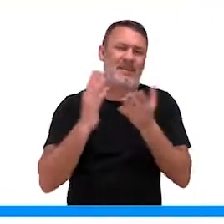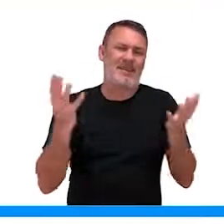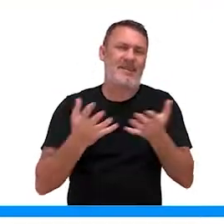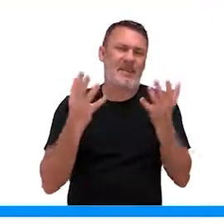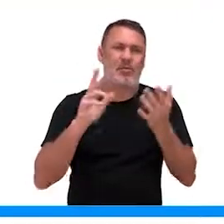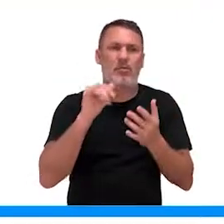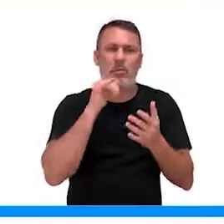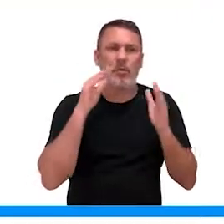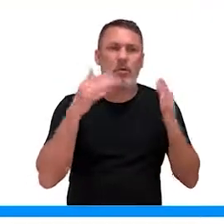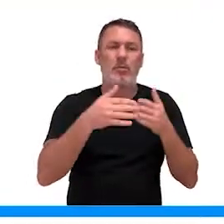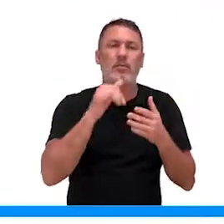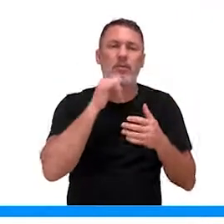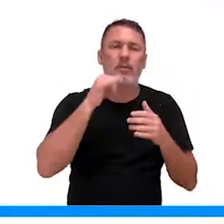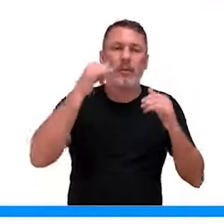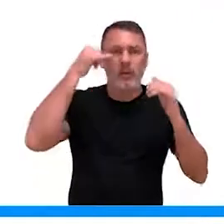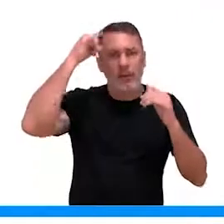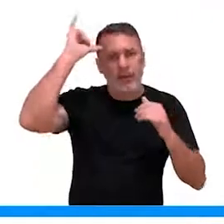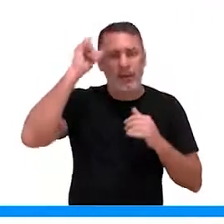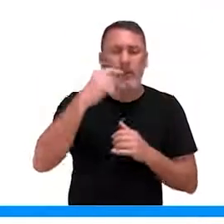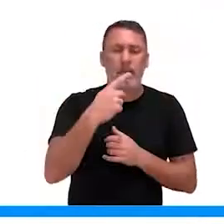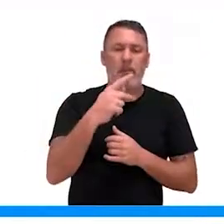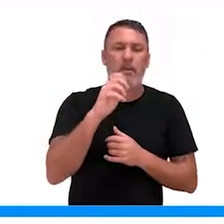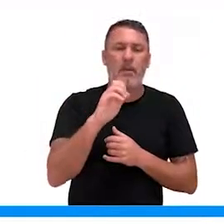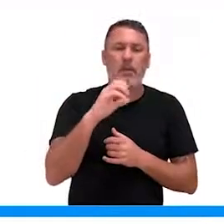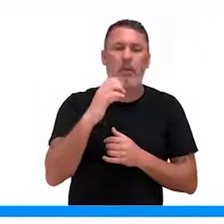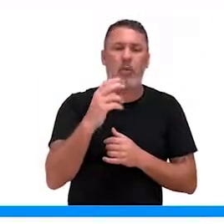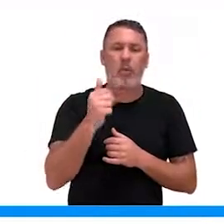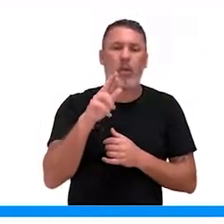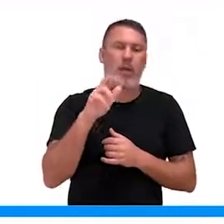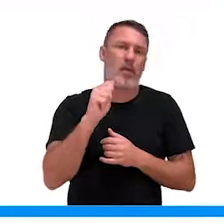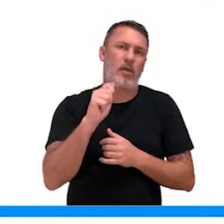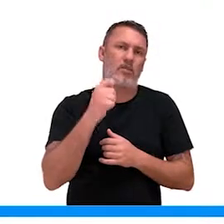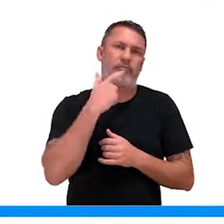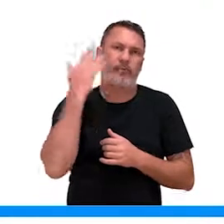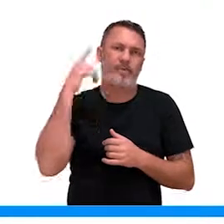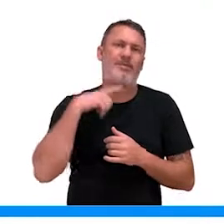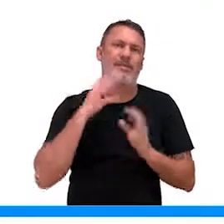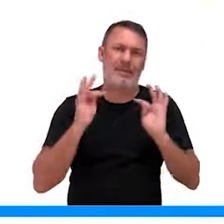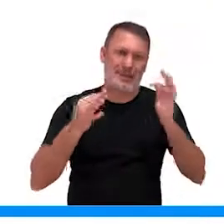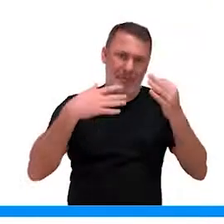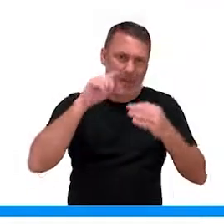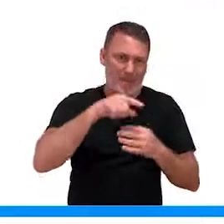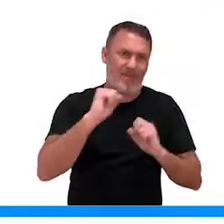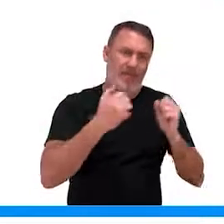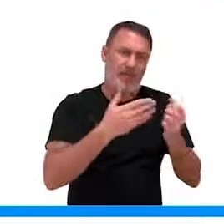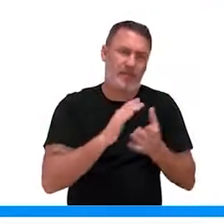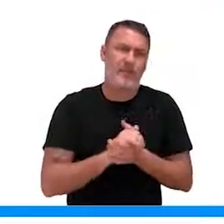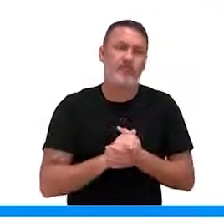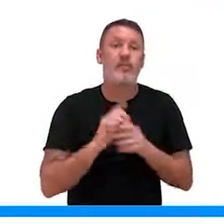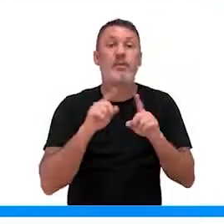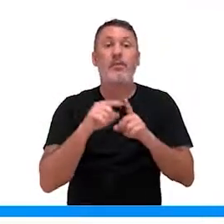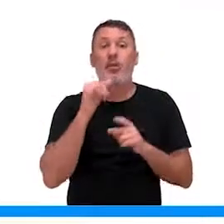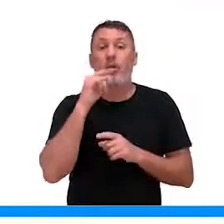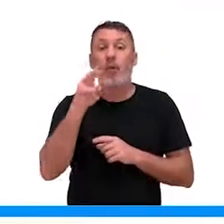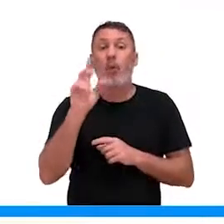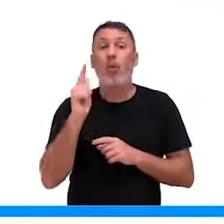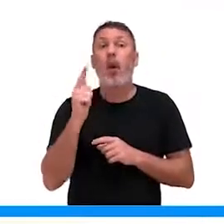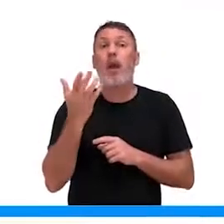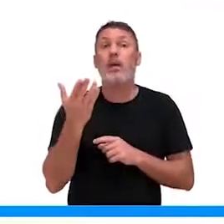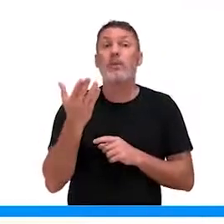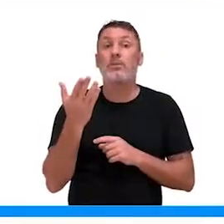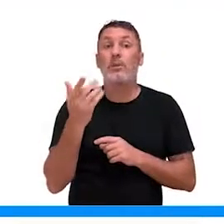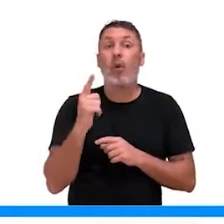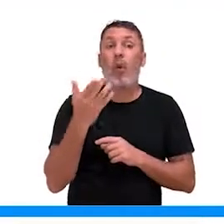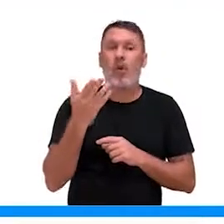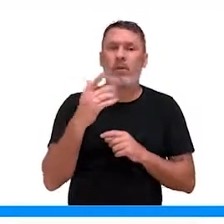aqui na parte de pecuária, por exemplo, a pecuária intensiva mais recente, claro, também ali em Goiás, né, na extensão do